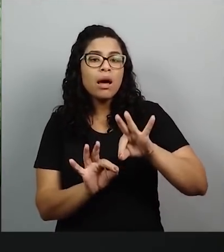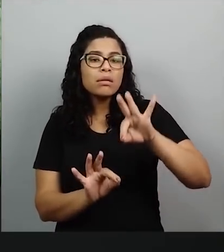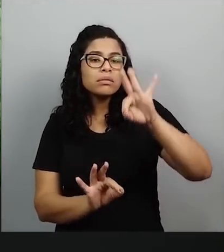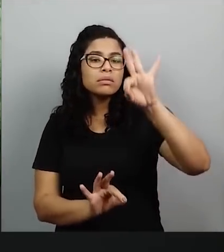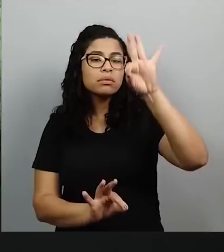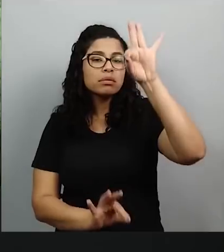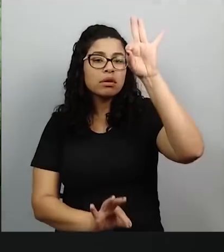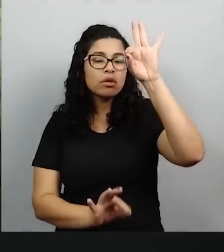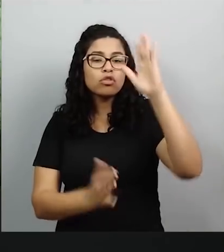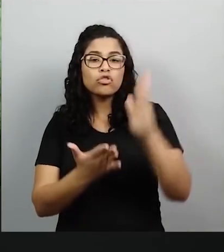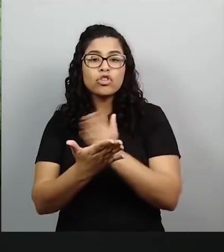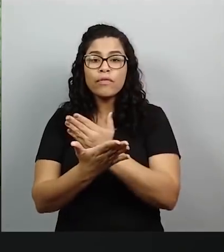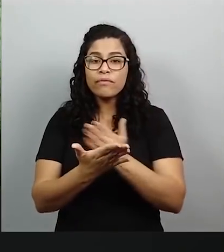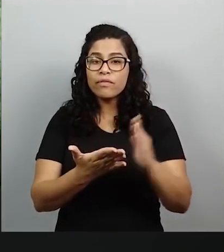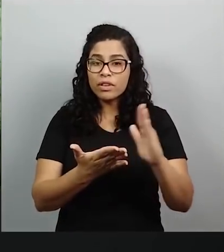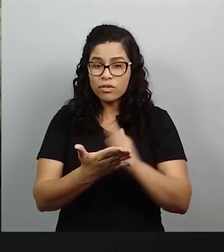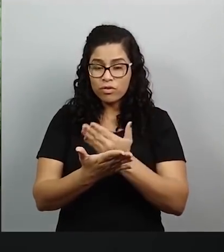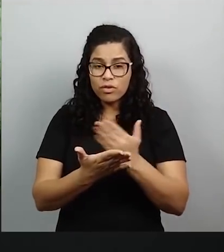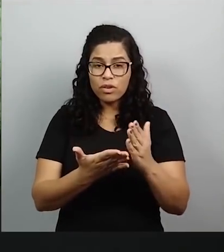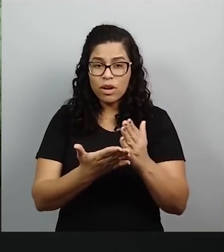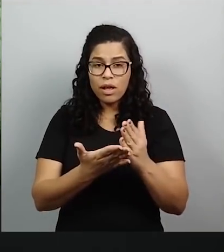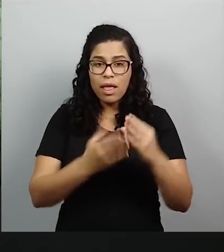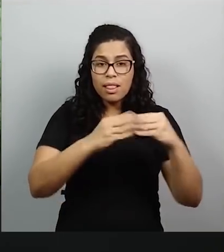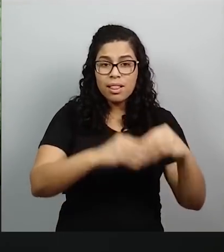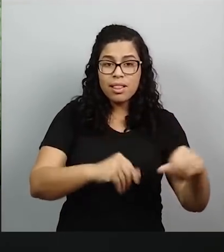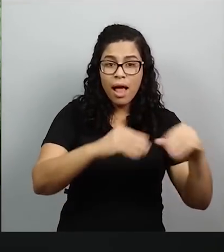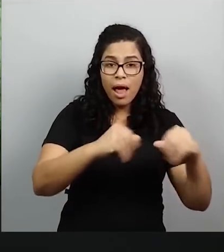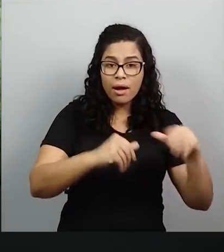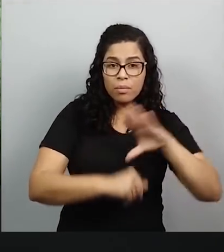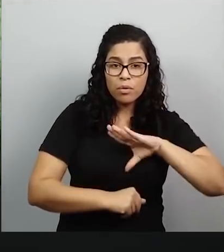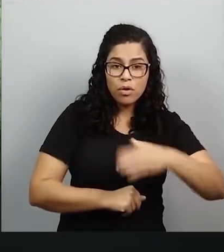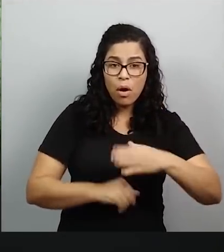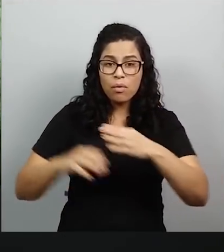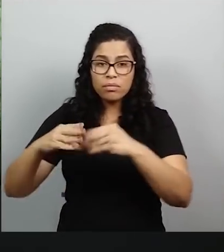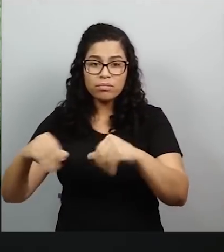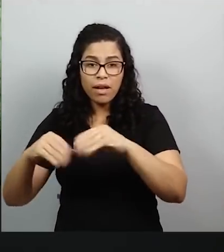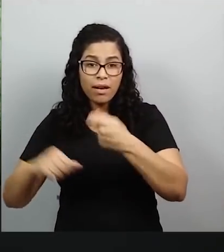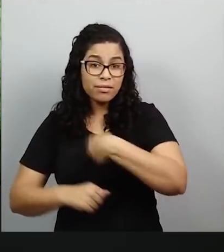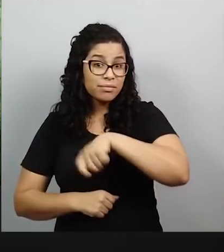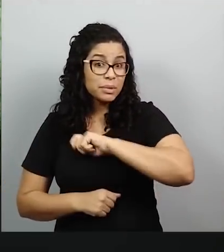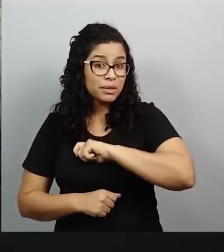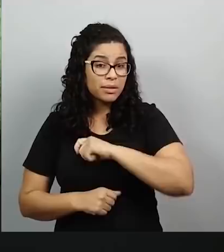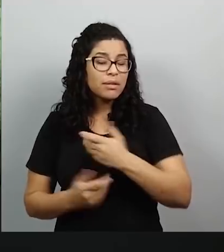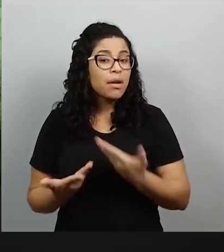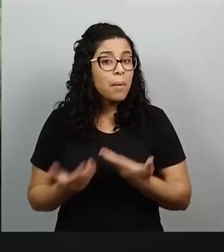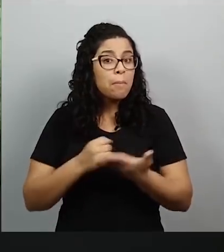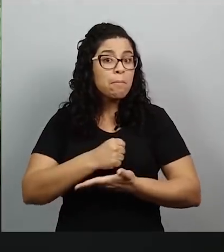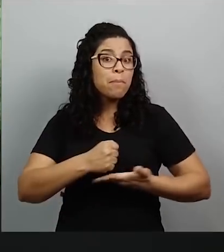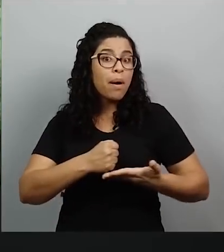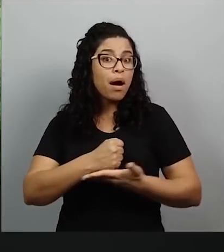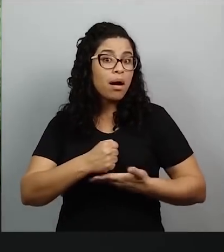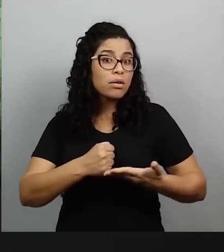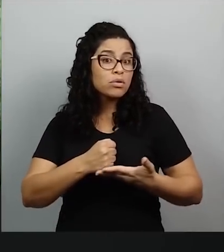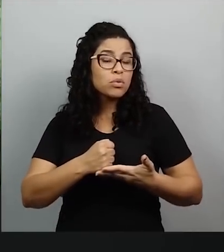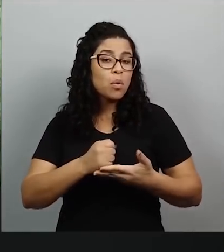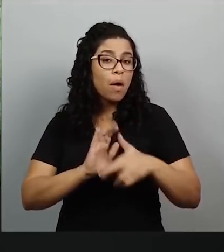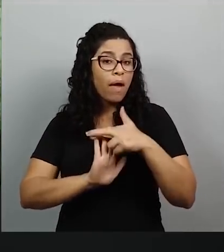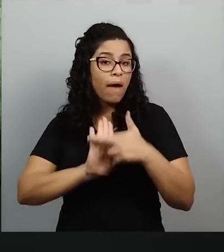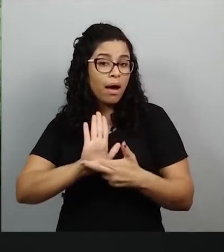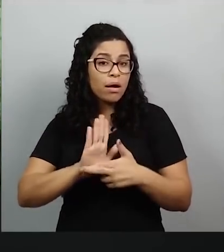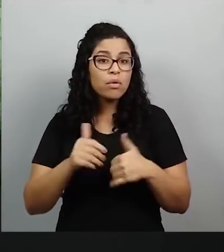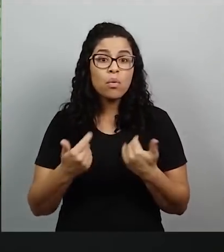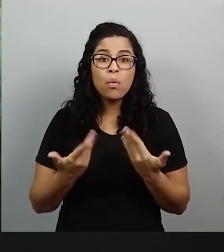que dividiria todo o planeta em terras de Portugal e terras de Espanha. O critério básico dessa situação